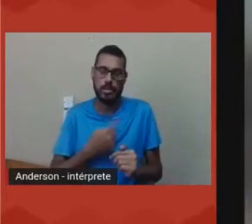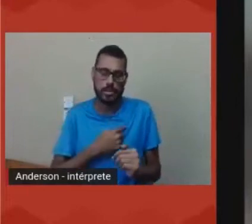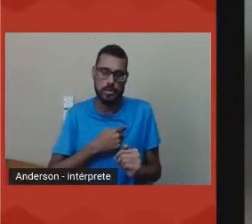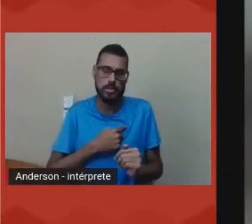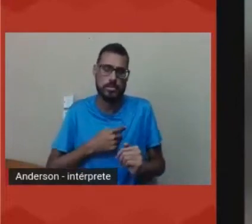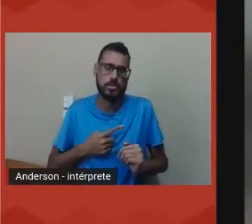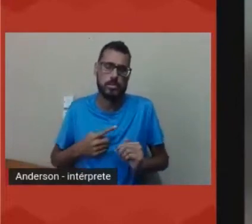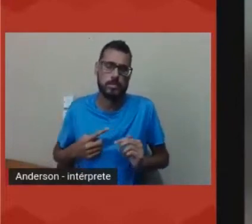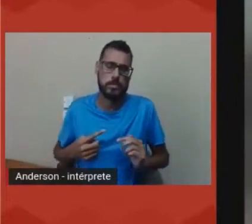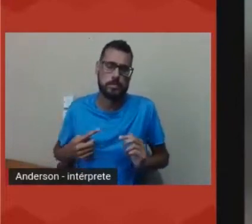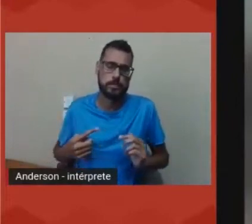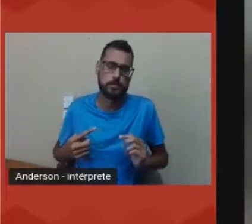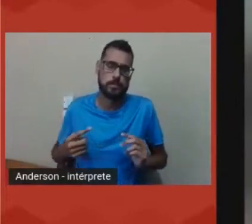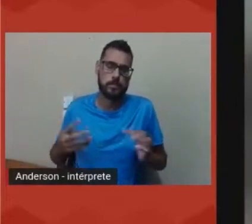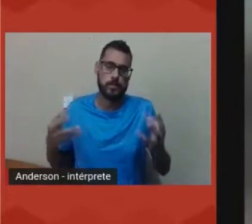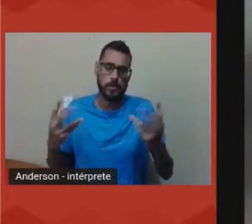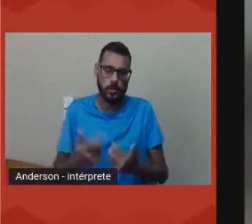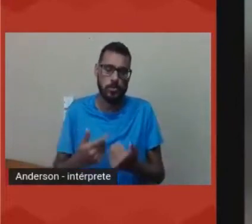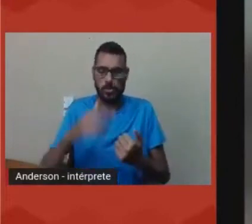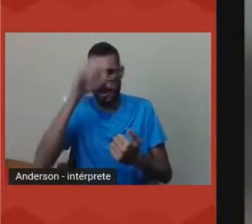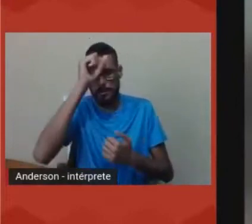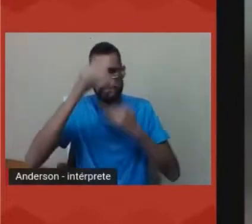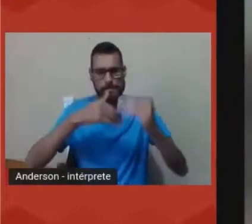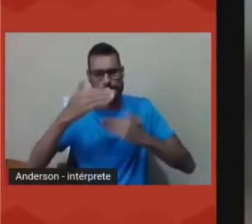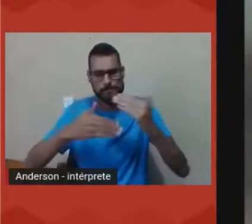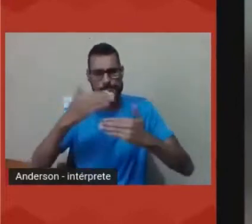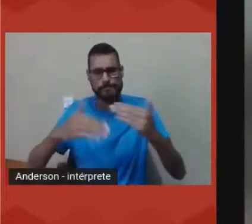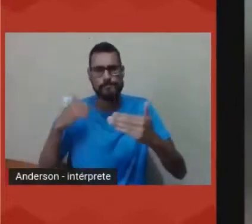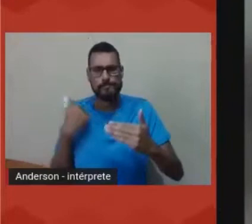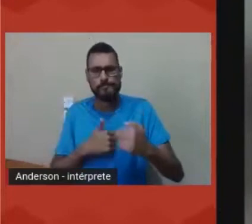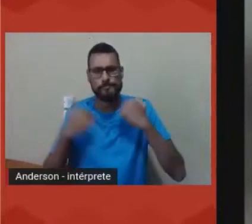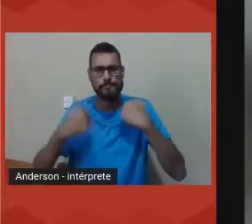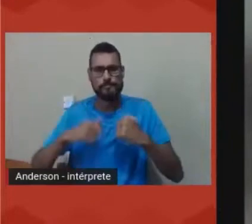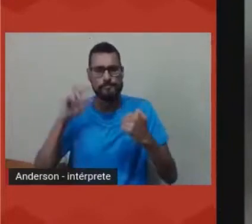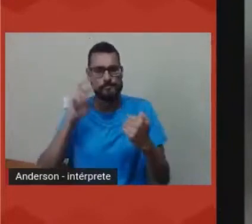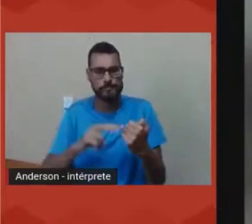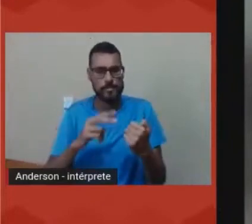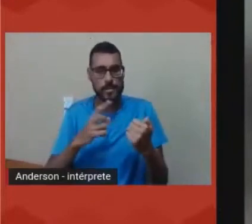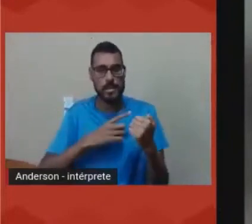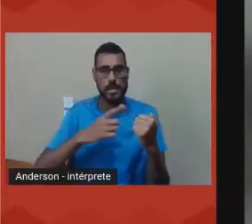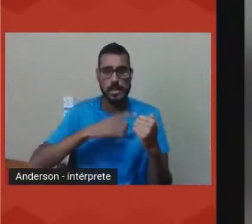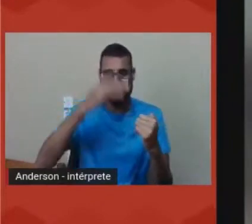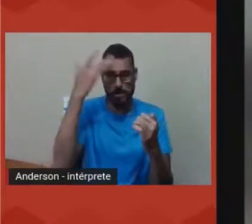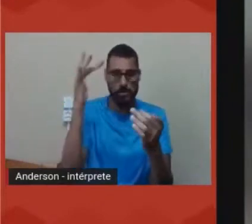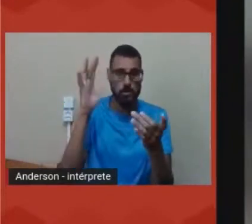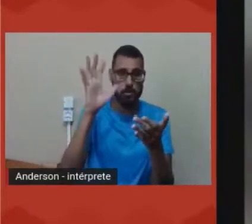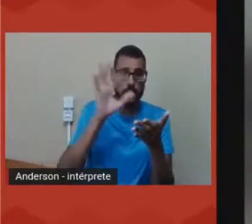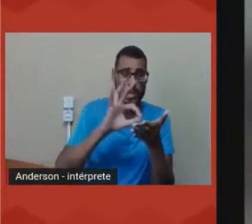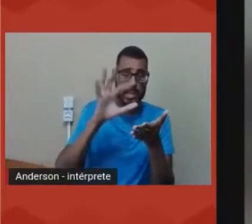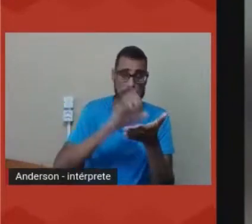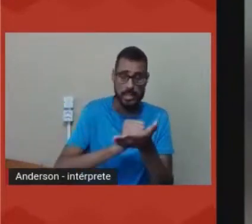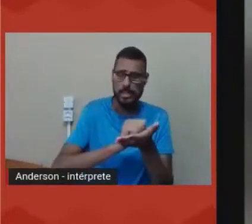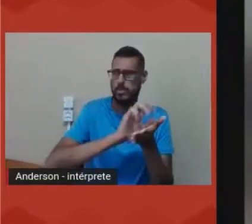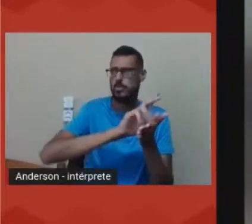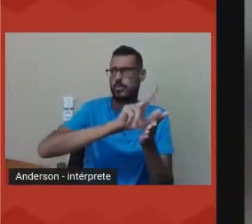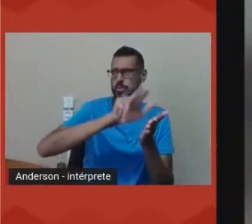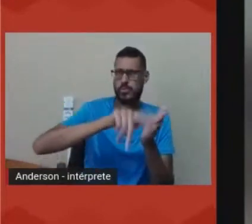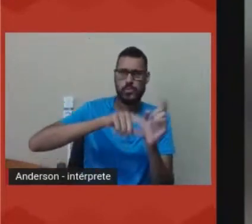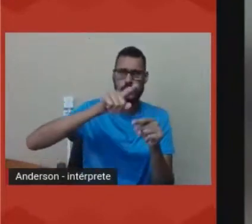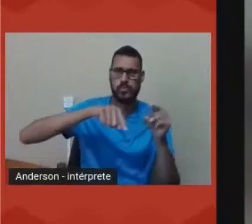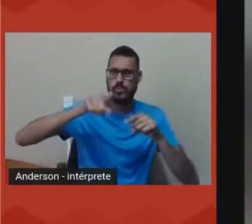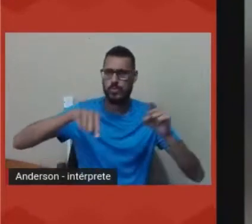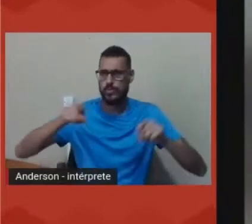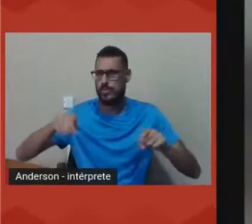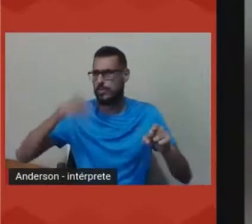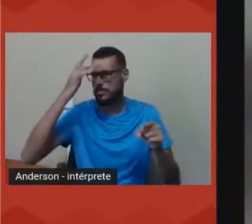muito, assim, uma das coisas mais legais de ver na lista de inscritos, a diversidade de inscritos, de diferentes áreas, não é? Exatas,